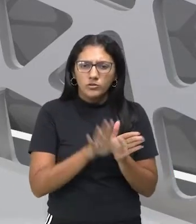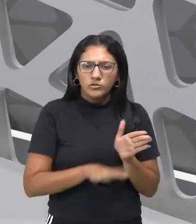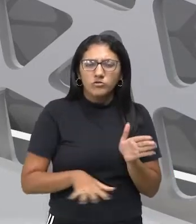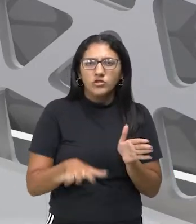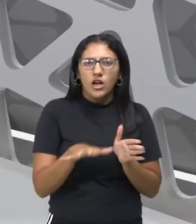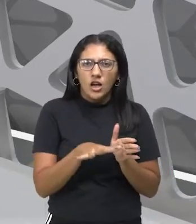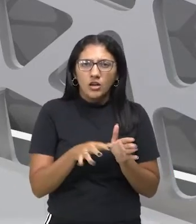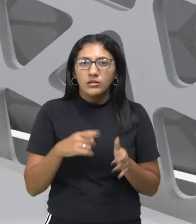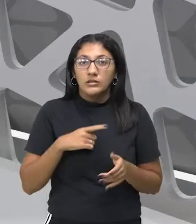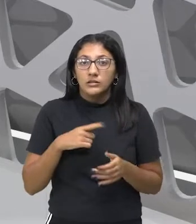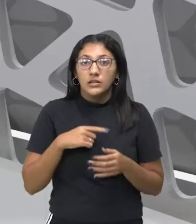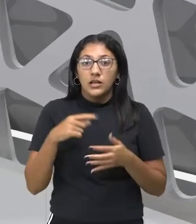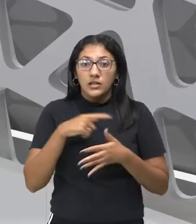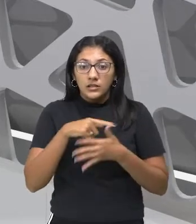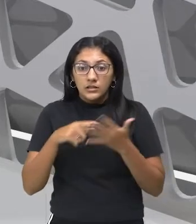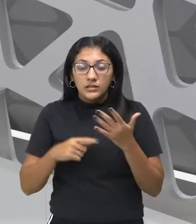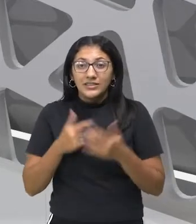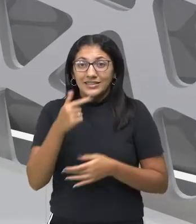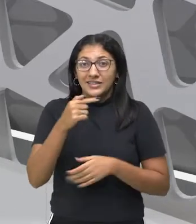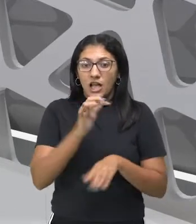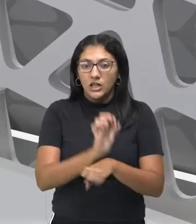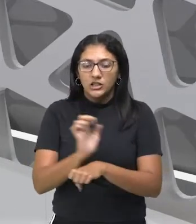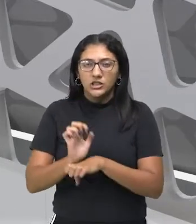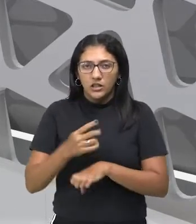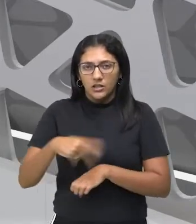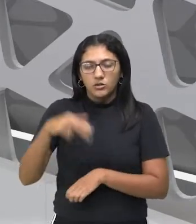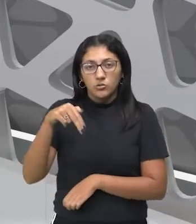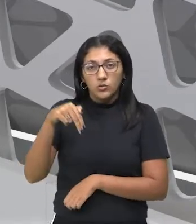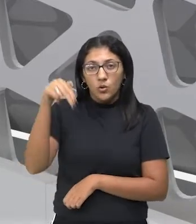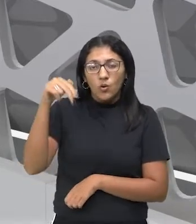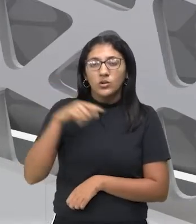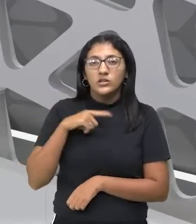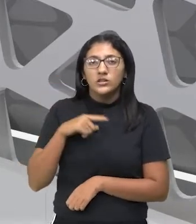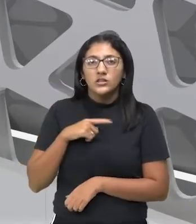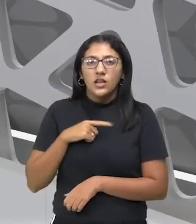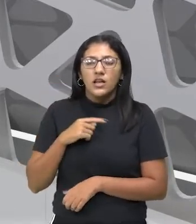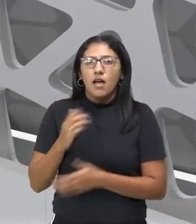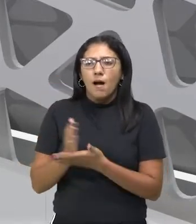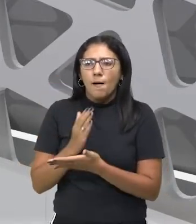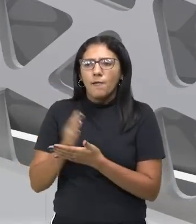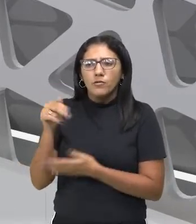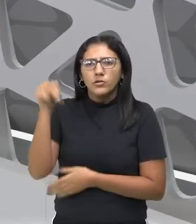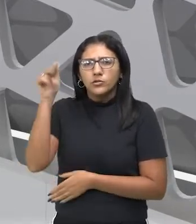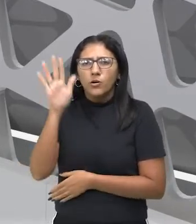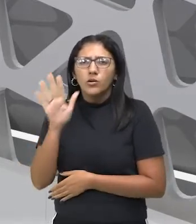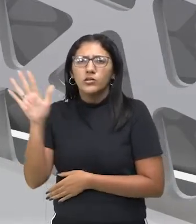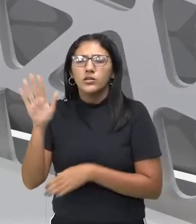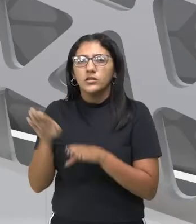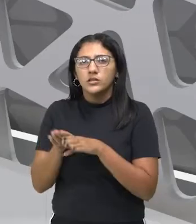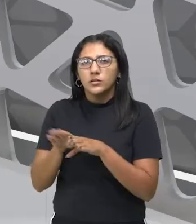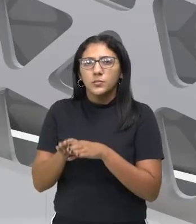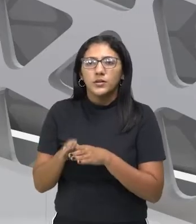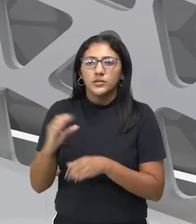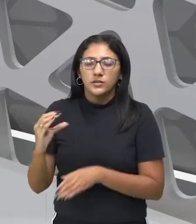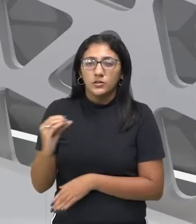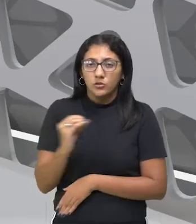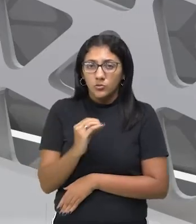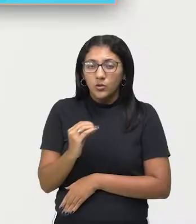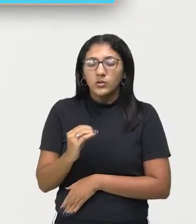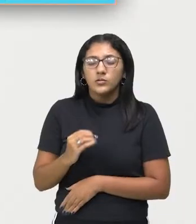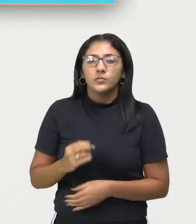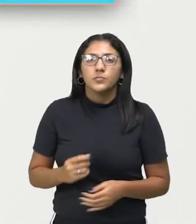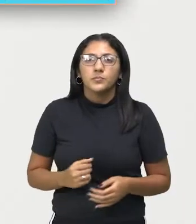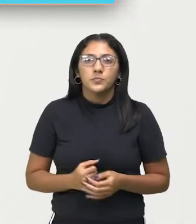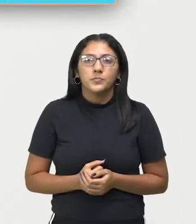de 7 estados da região norte e mais alguns que vão compor tanto o Nordeste quanto a região centro-oeste do Brasil. Então, olha